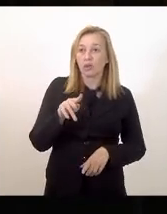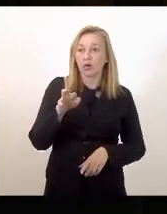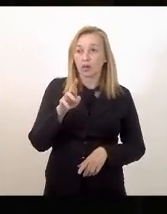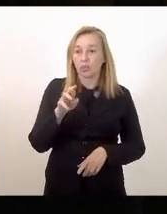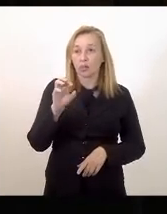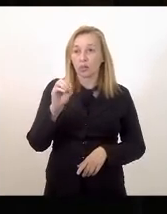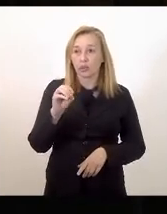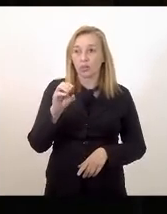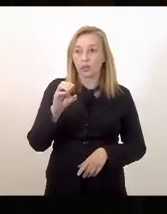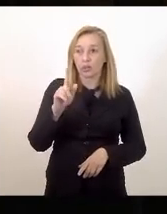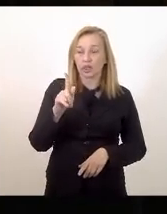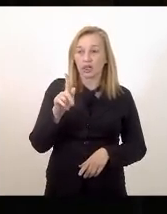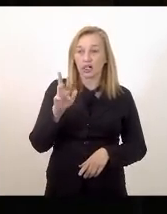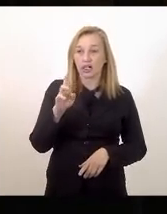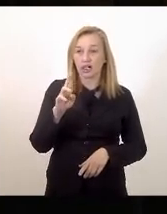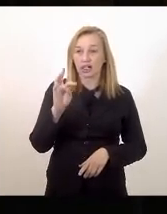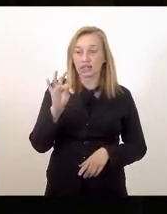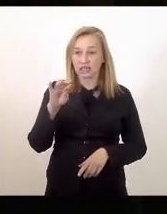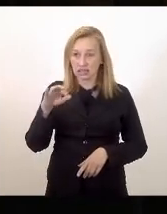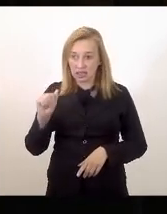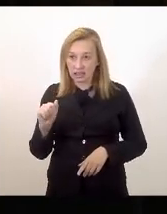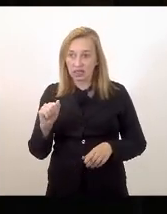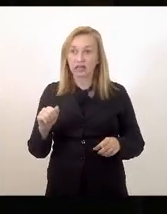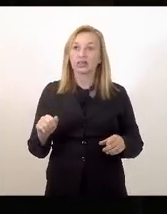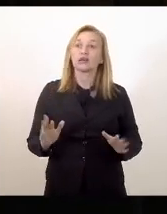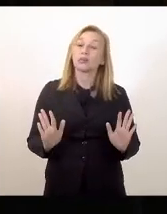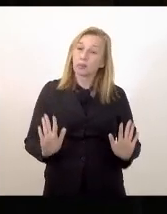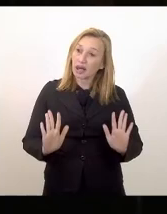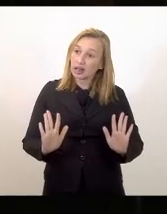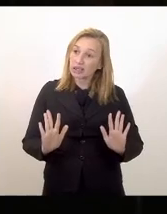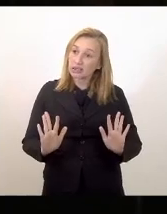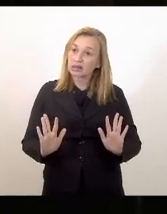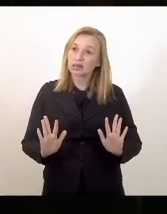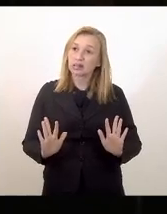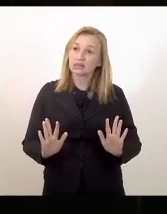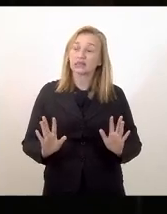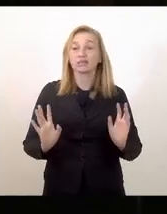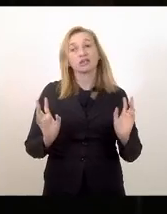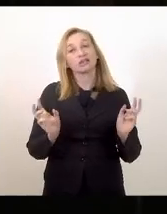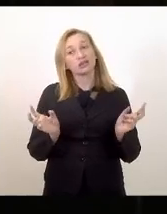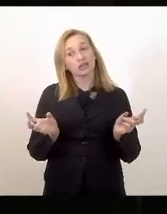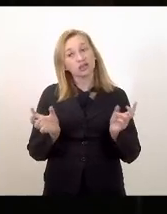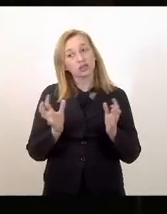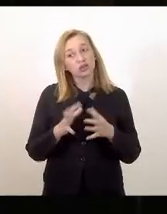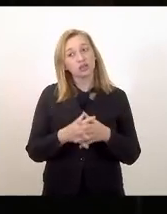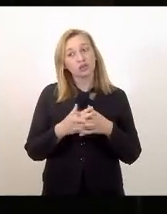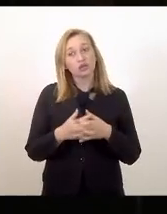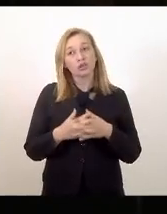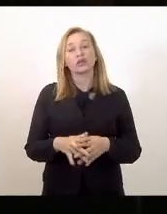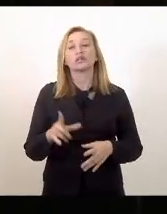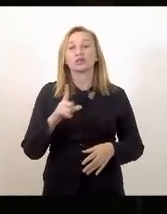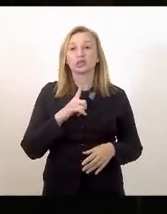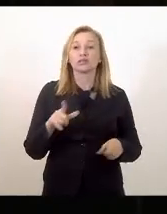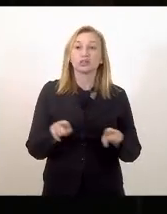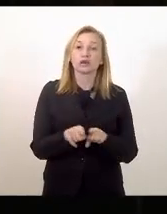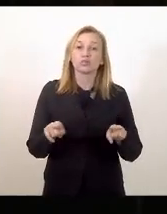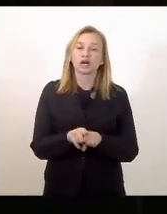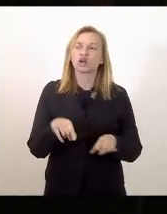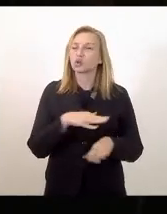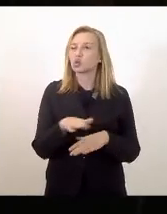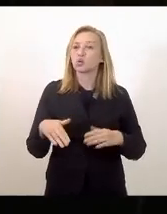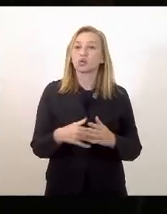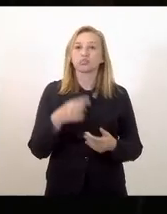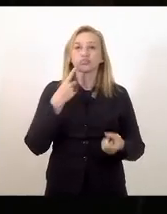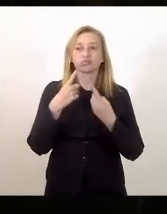o distritão, mas, diante das cortinas de fumaça, ali tinha também imbricado todo o